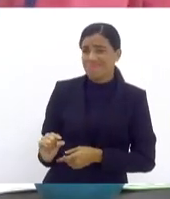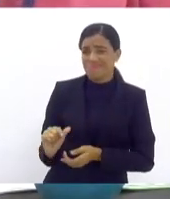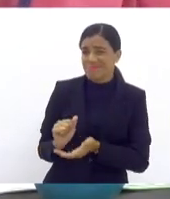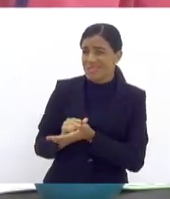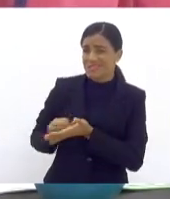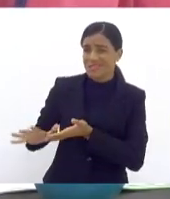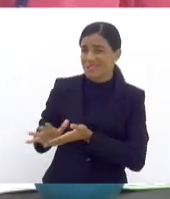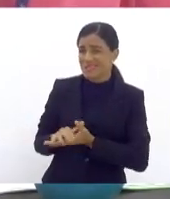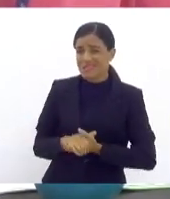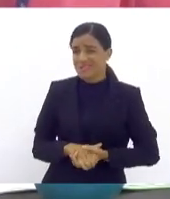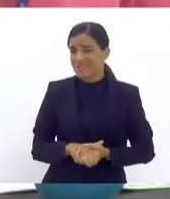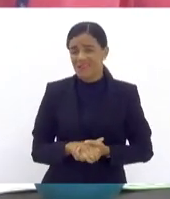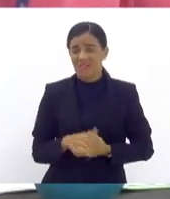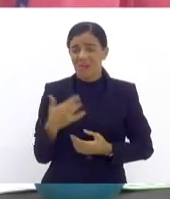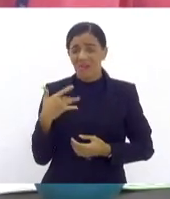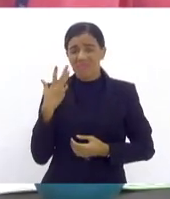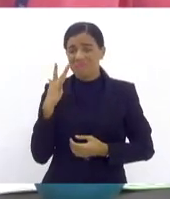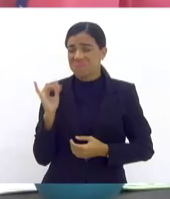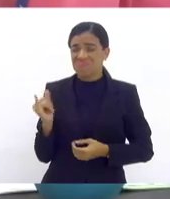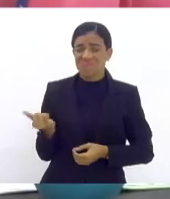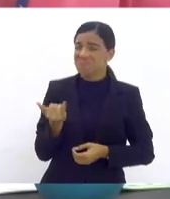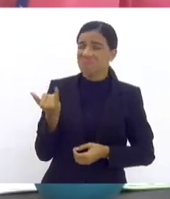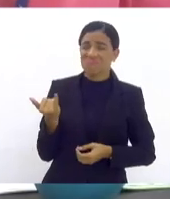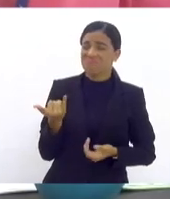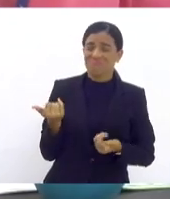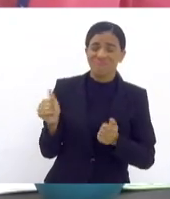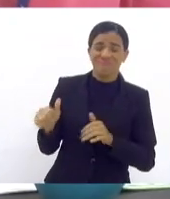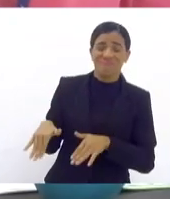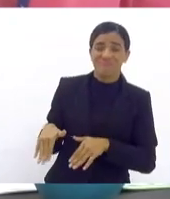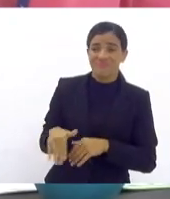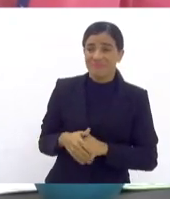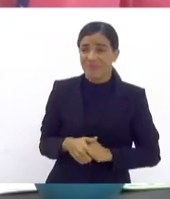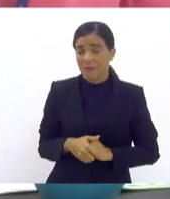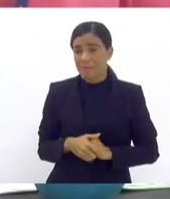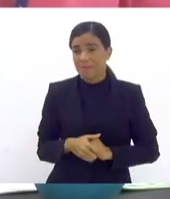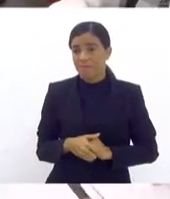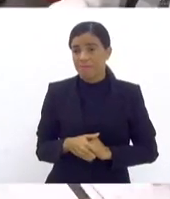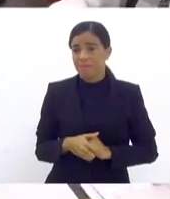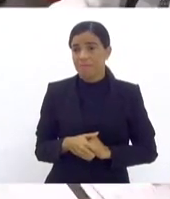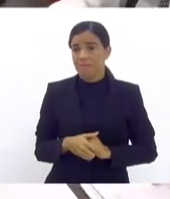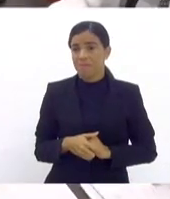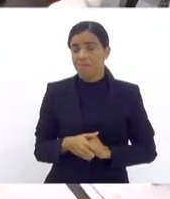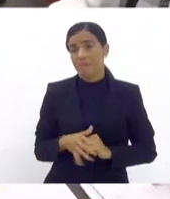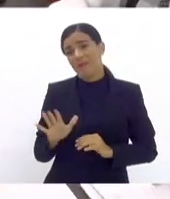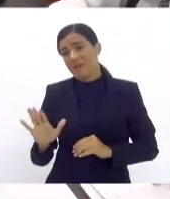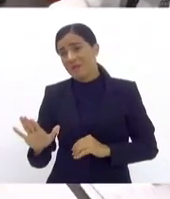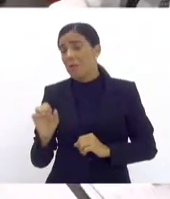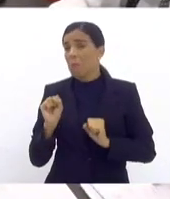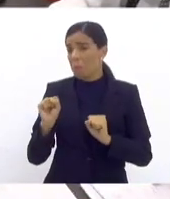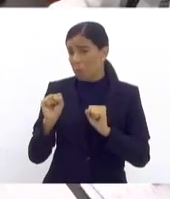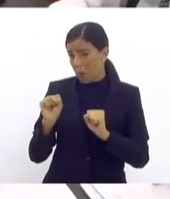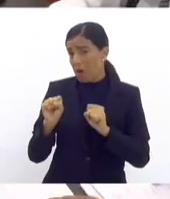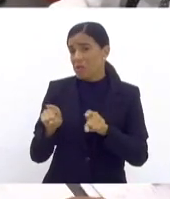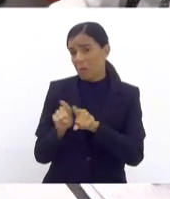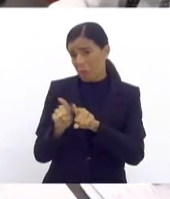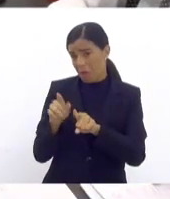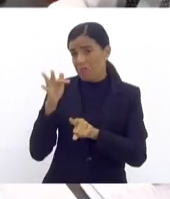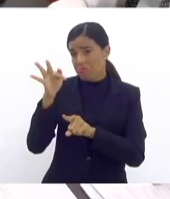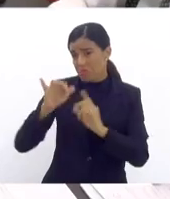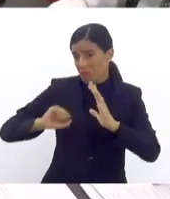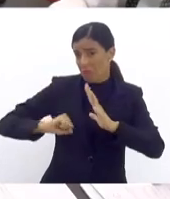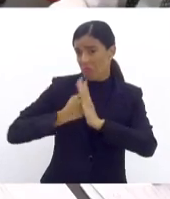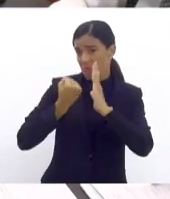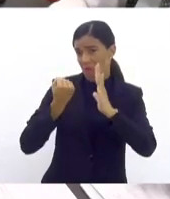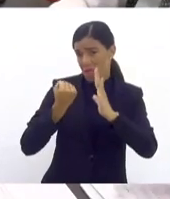acho insignificante. Também acho, mas a gente pode gerar um problema com o executivo. Não, e pode gerar veto, né? Pode gerar veto.